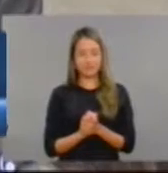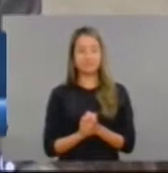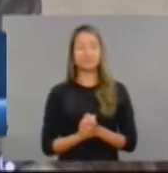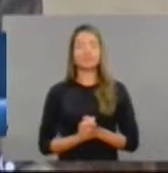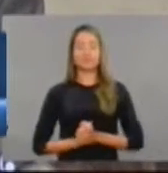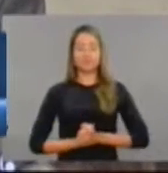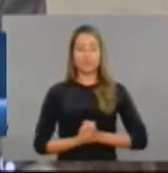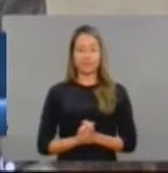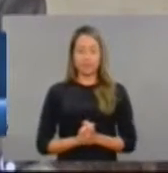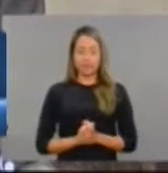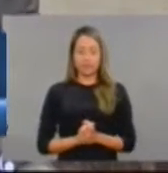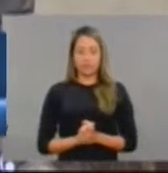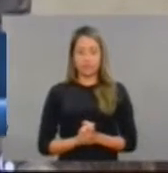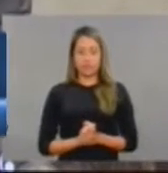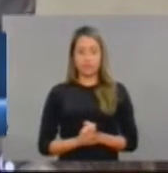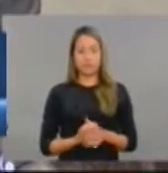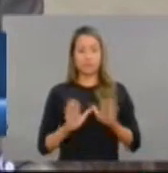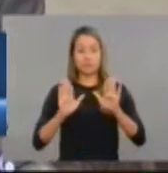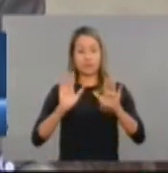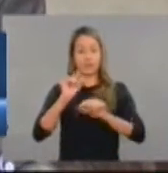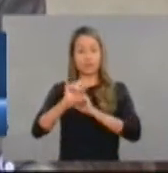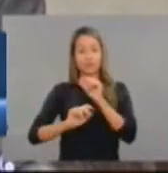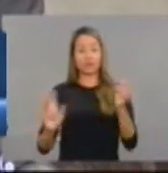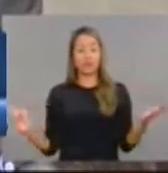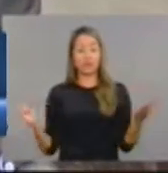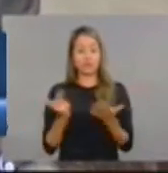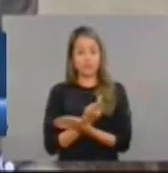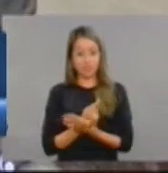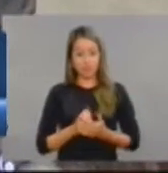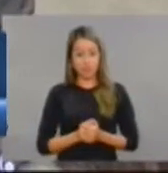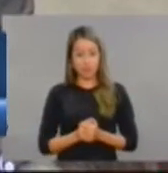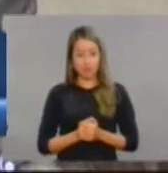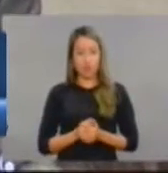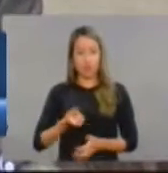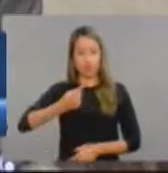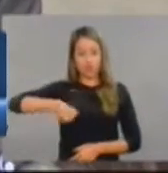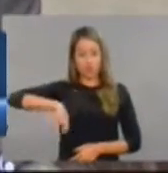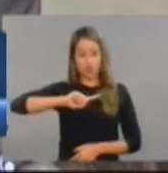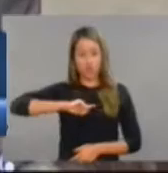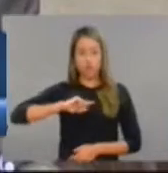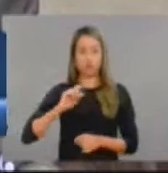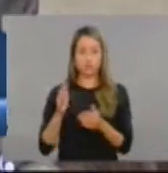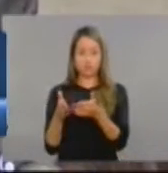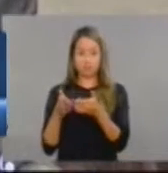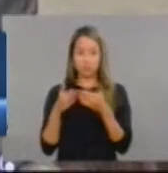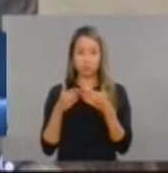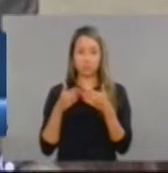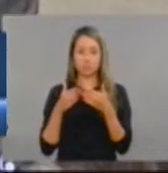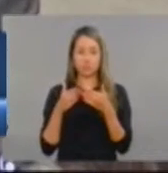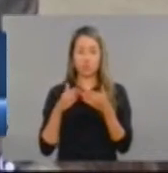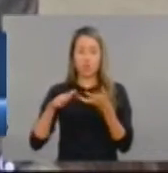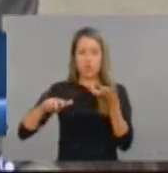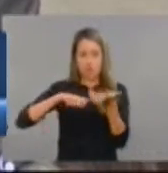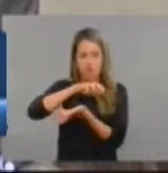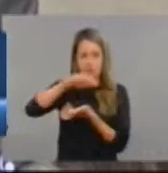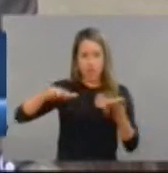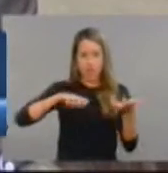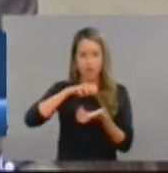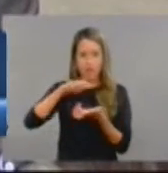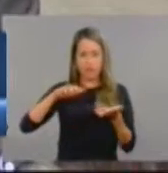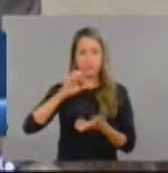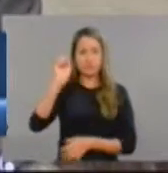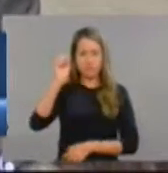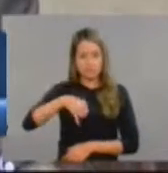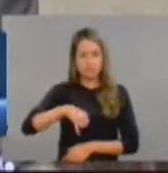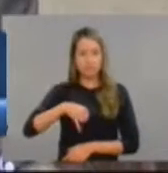sim mas sim a orientação que foi dada pelo comando de greve isso